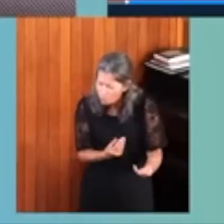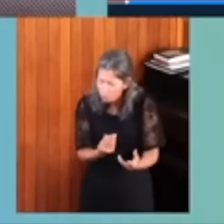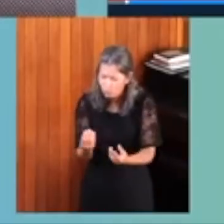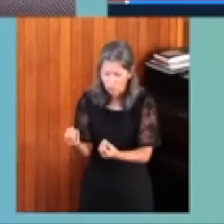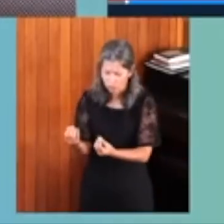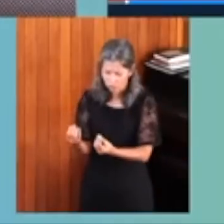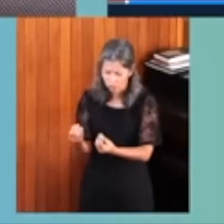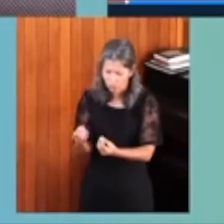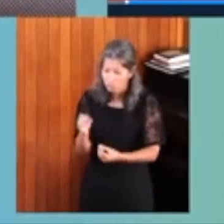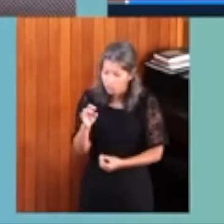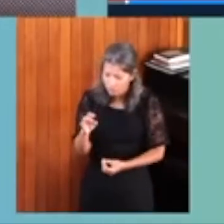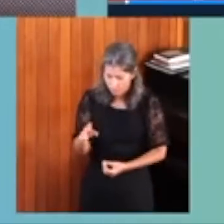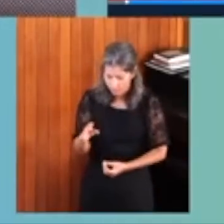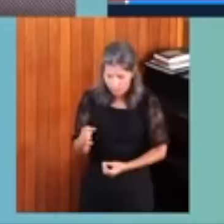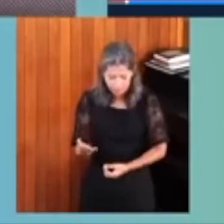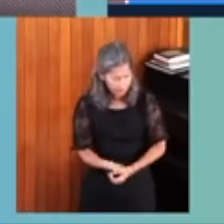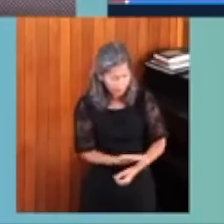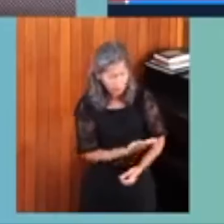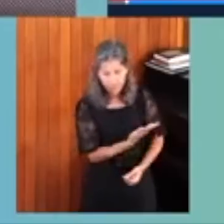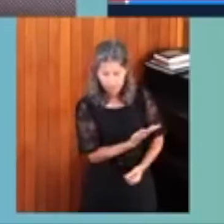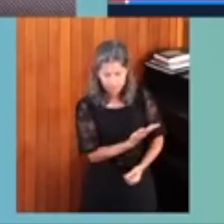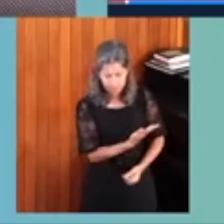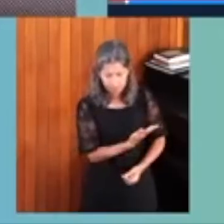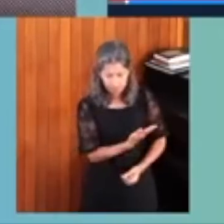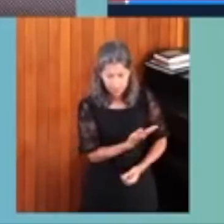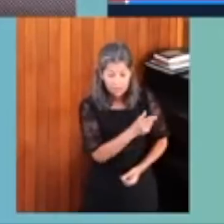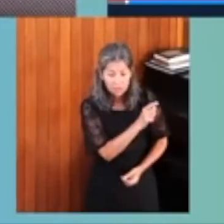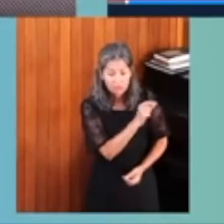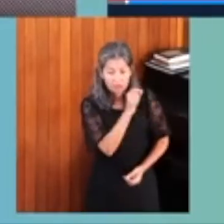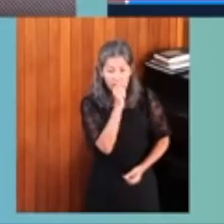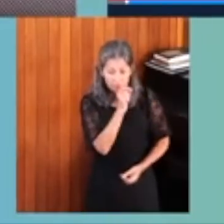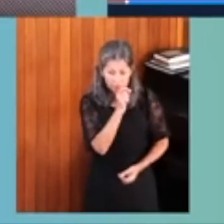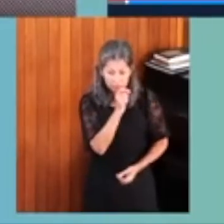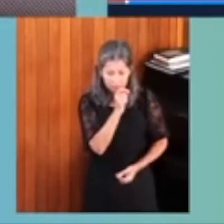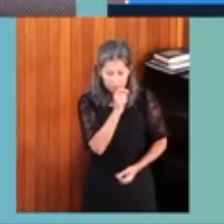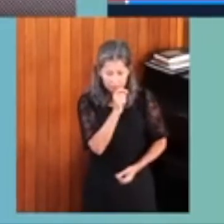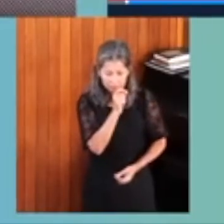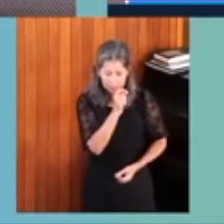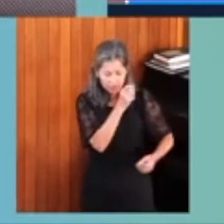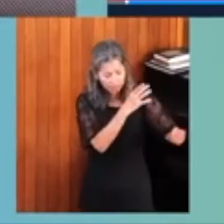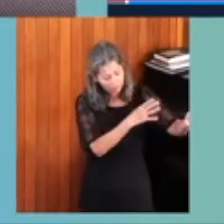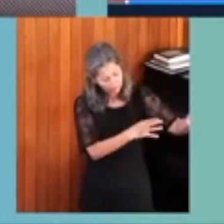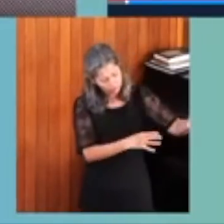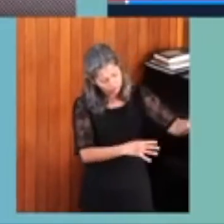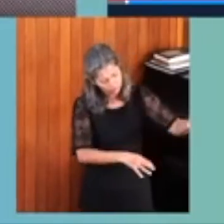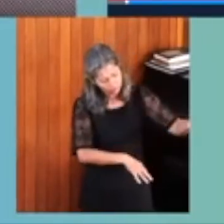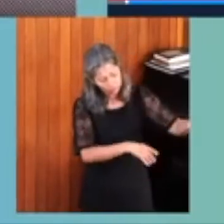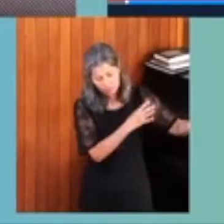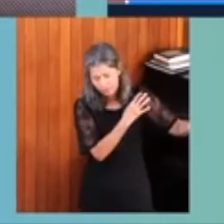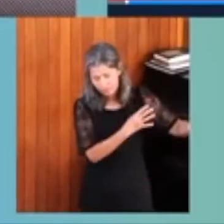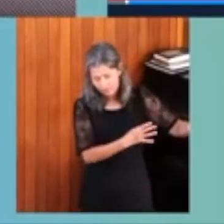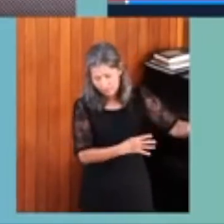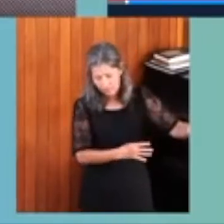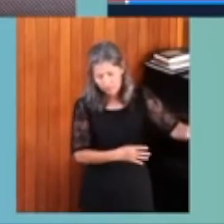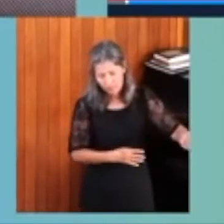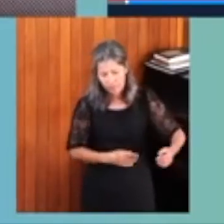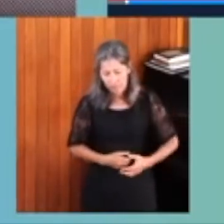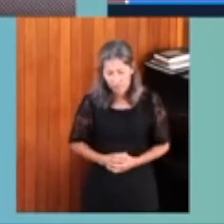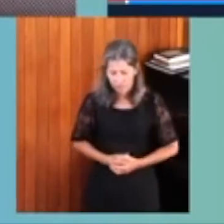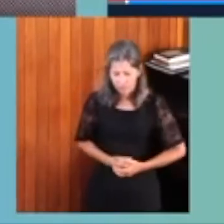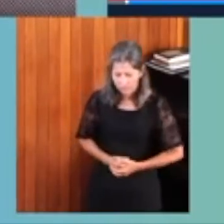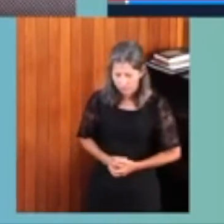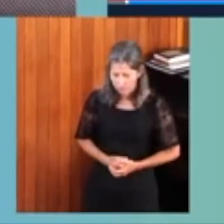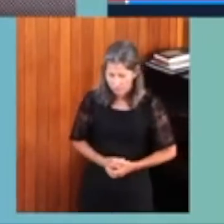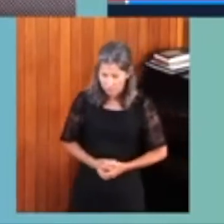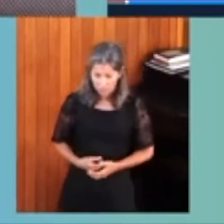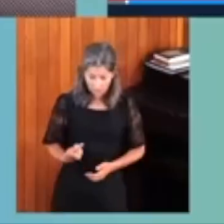esse cântico da sua experiência, né? Estes são os que seguem o Cordeiro para onde quer que vai. Estes, tendo sido